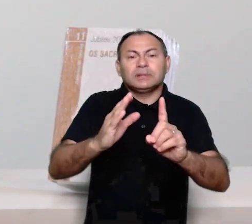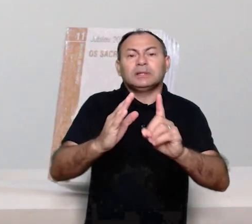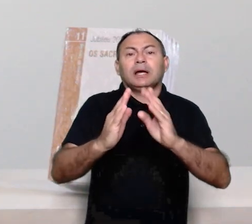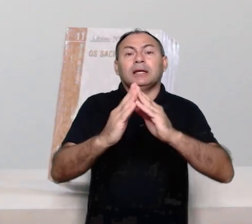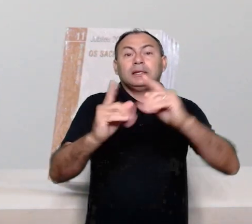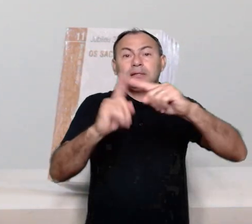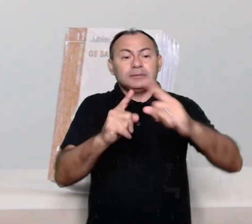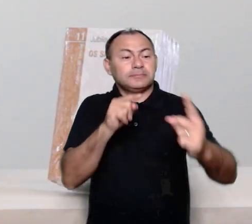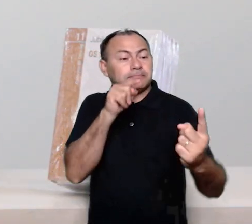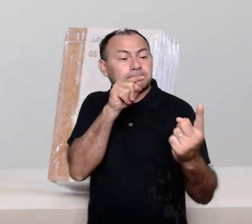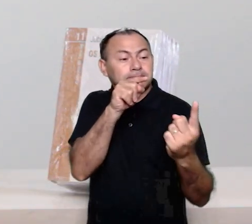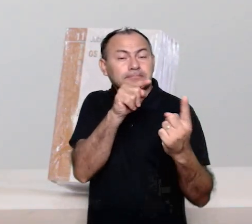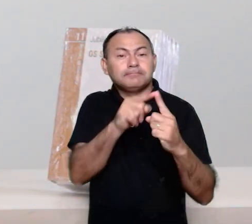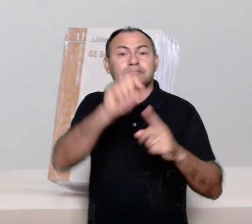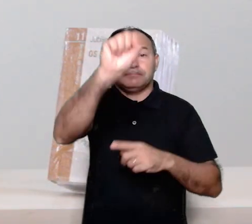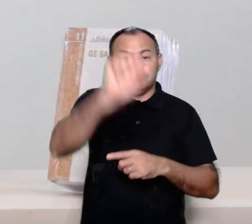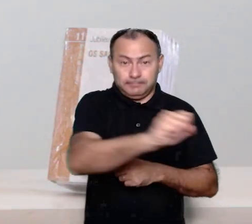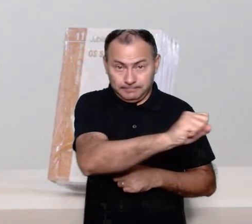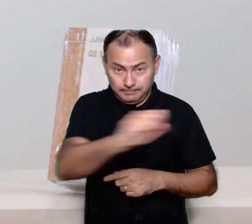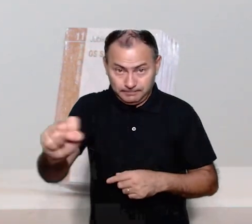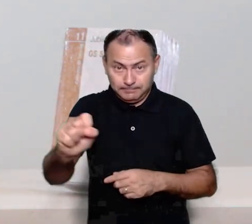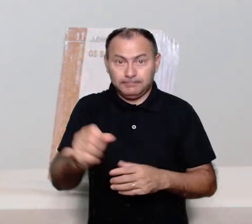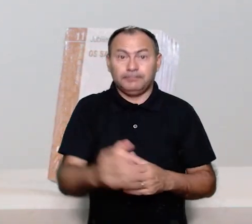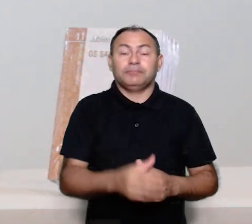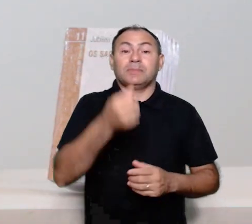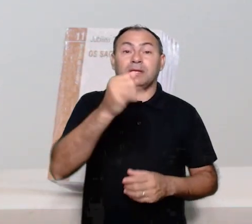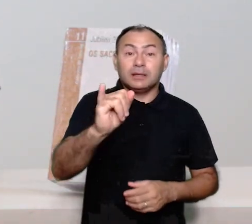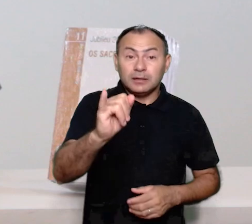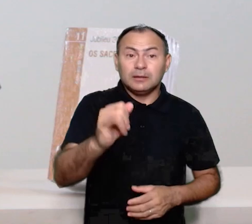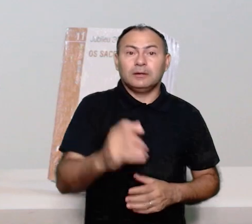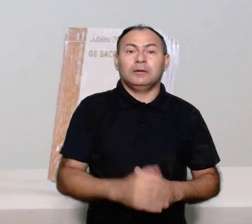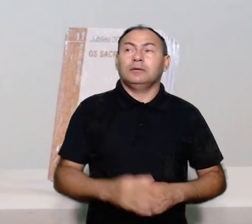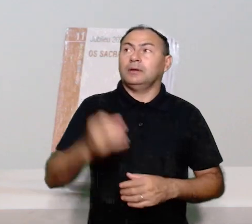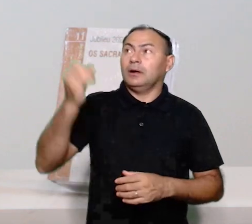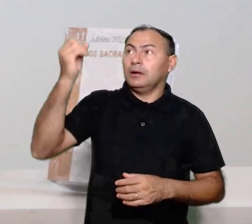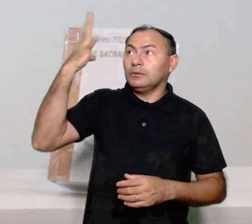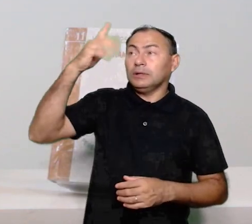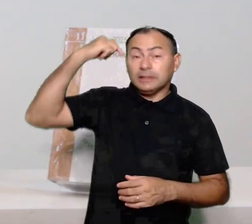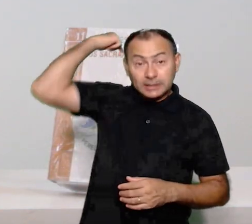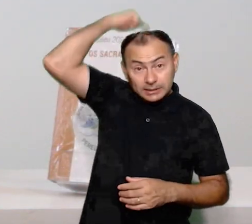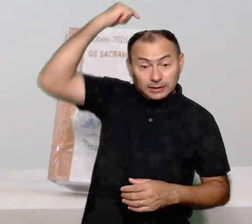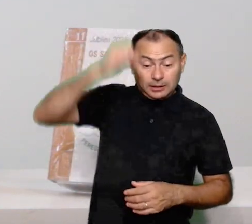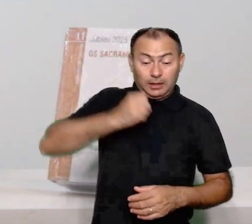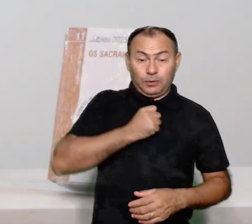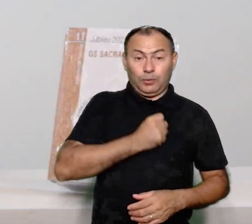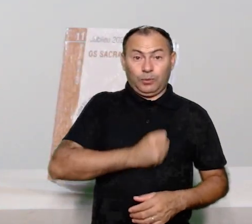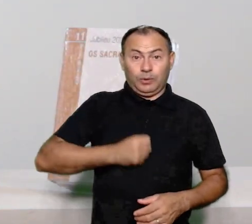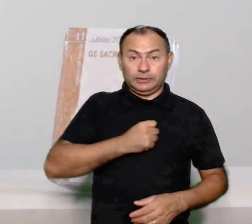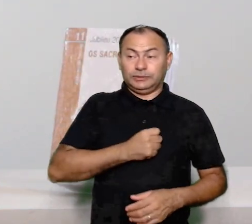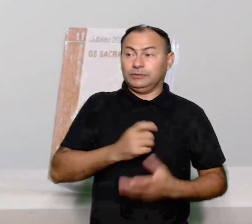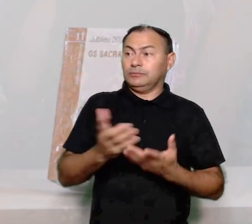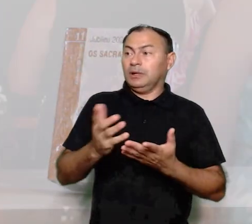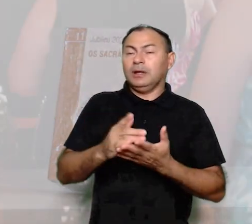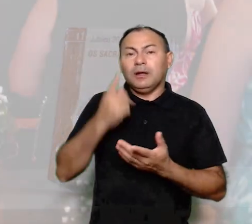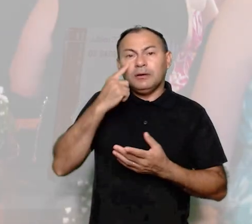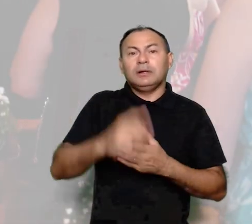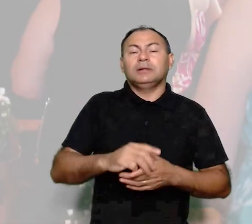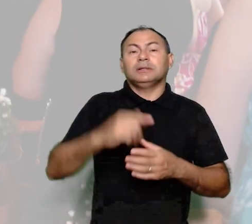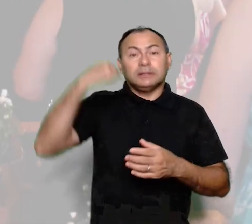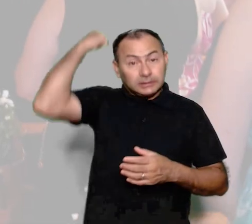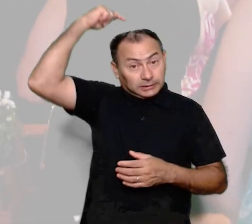Igreja na objetividade dos sacramentos. E aí, à luz de Santo Agostinho, Tomás define que